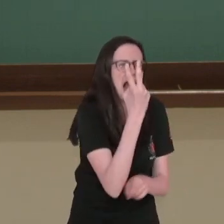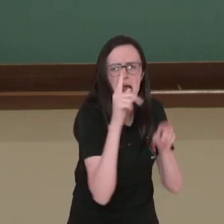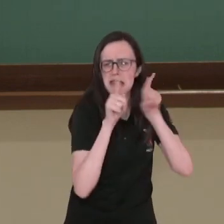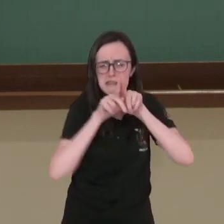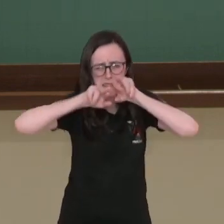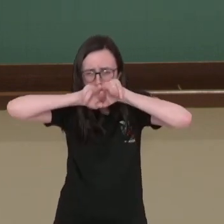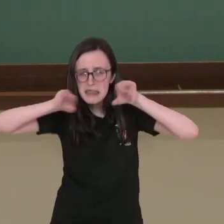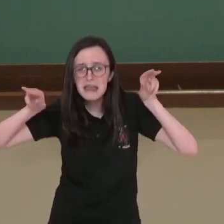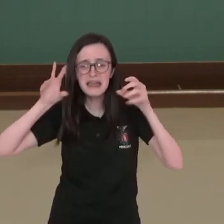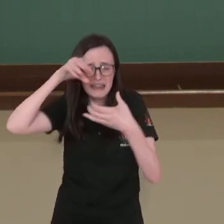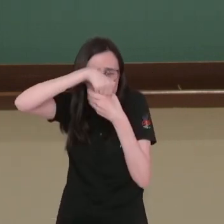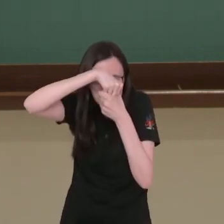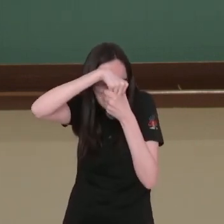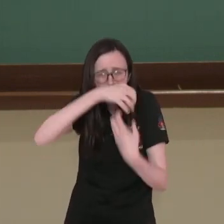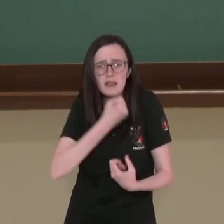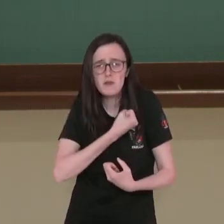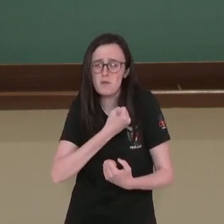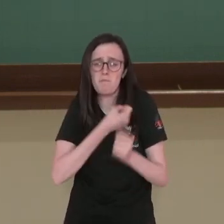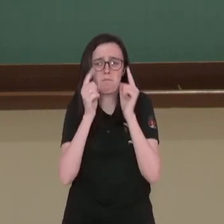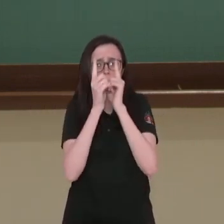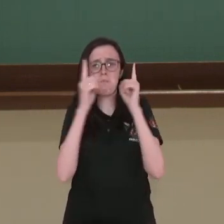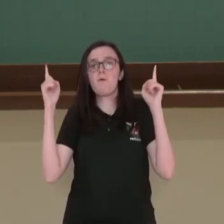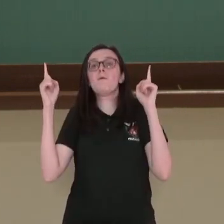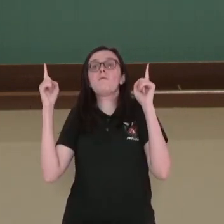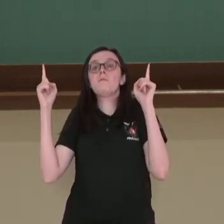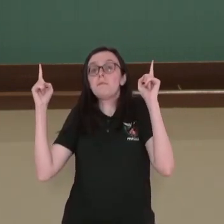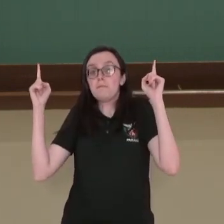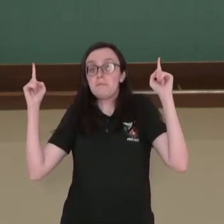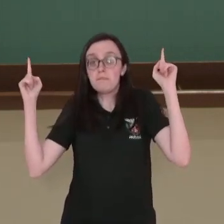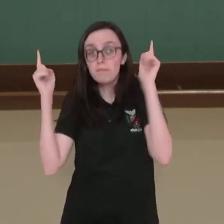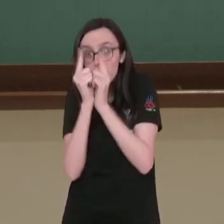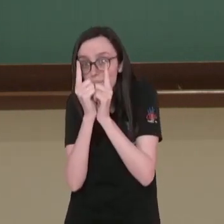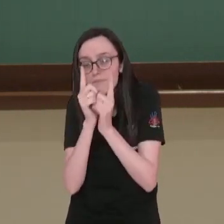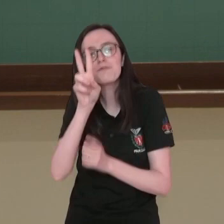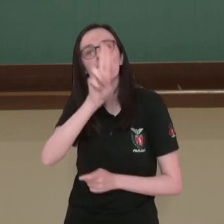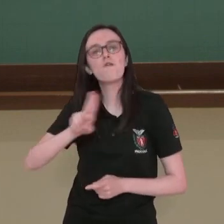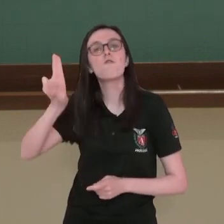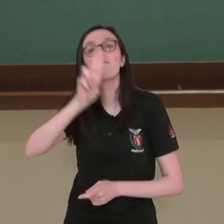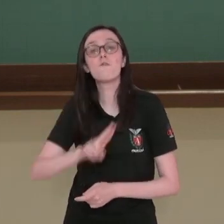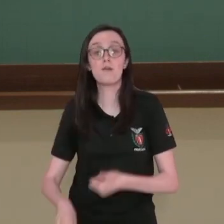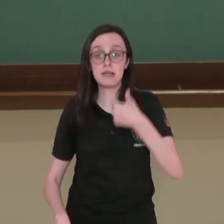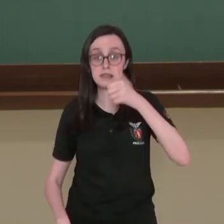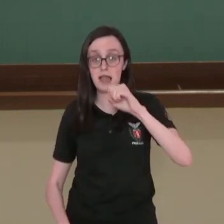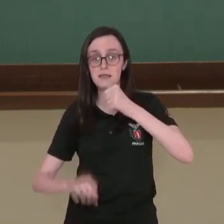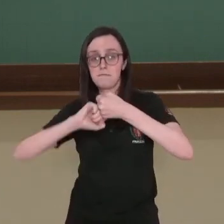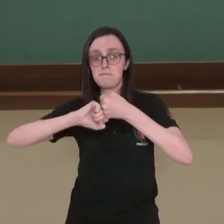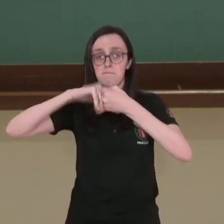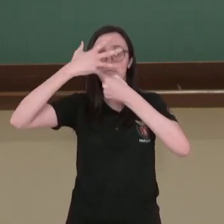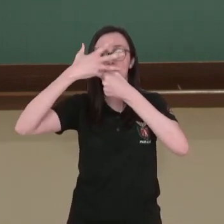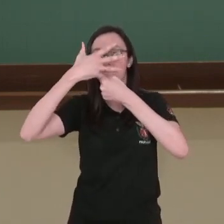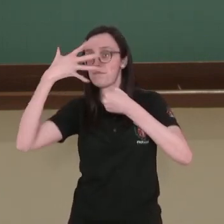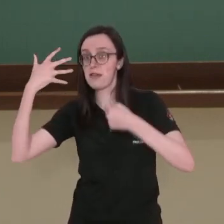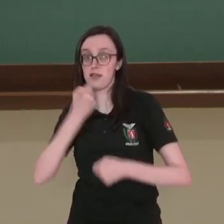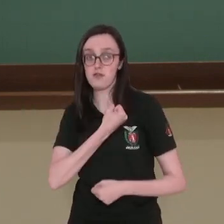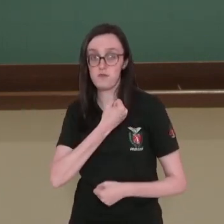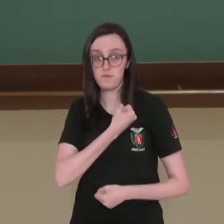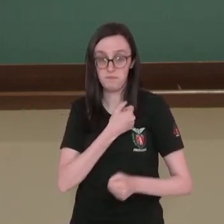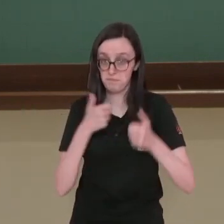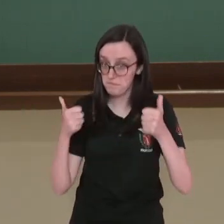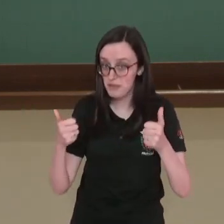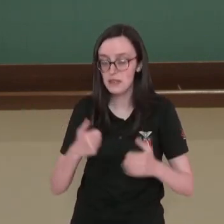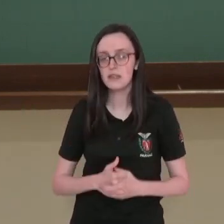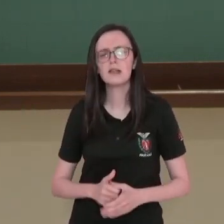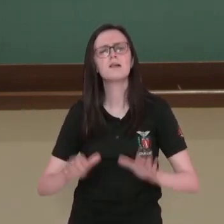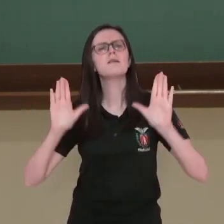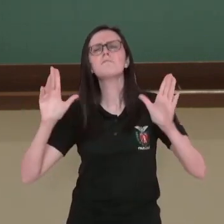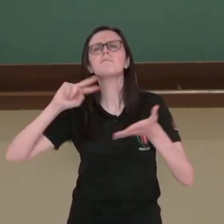grandes e números pequenos, eles podem ser escritos usando uma potência de base 10. Beleza? Agora,